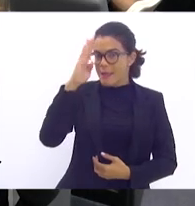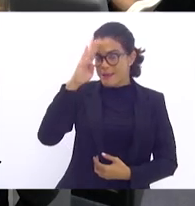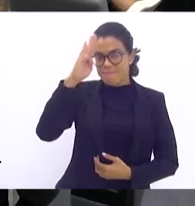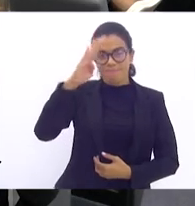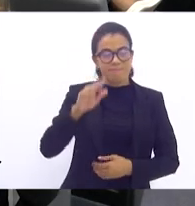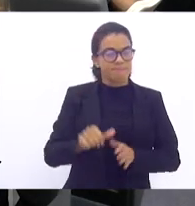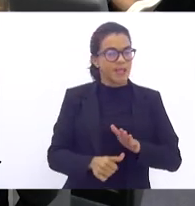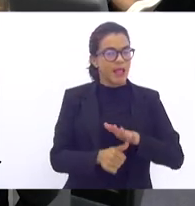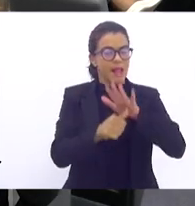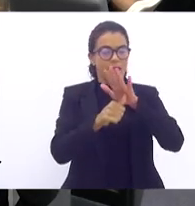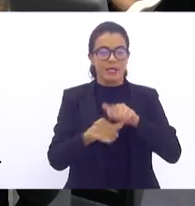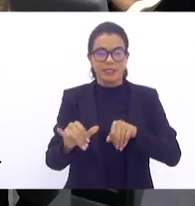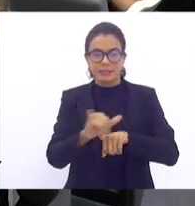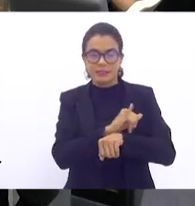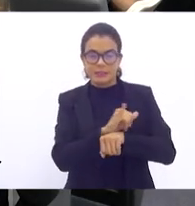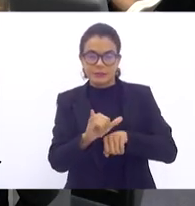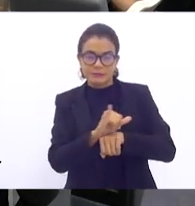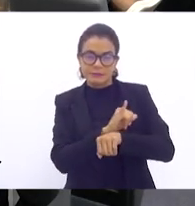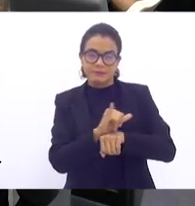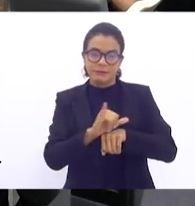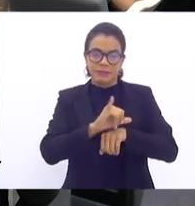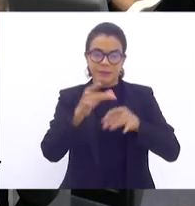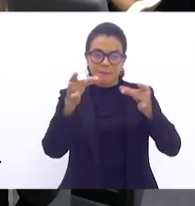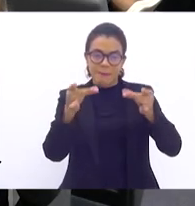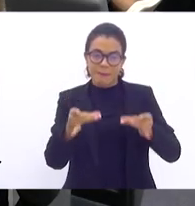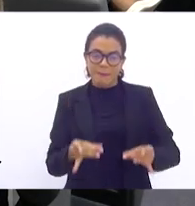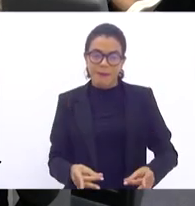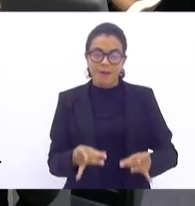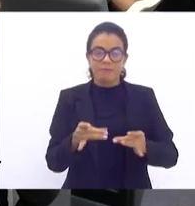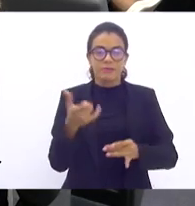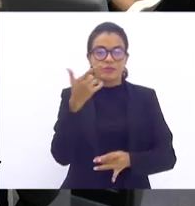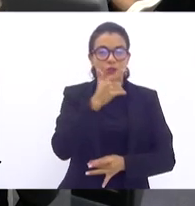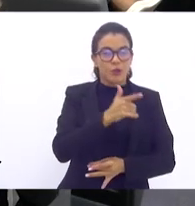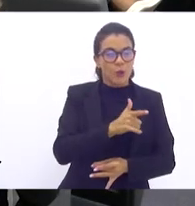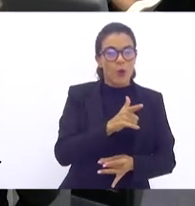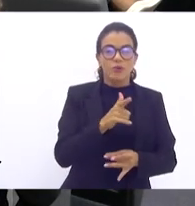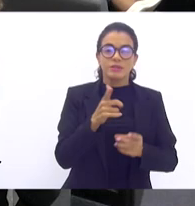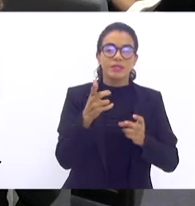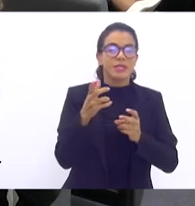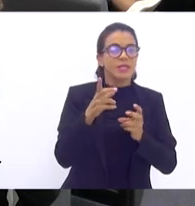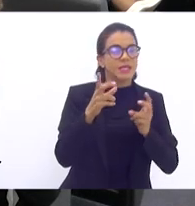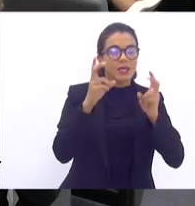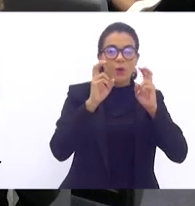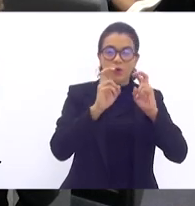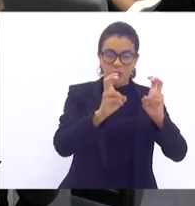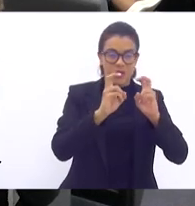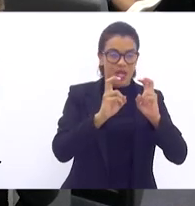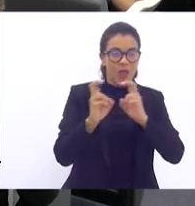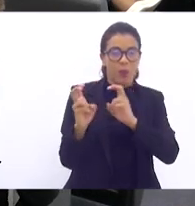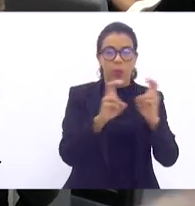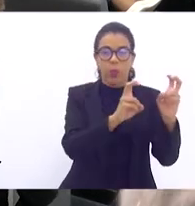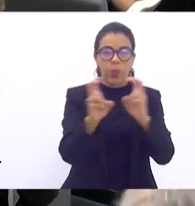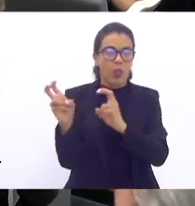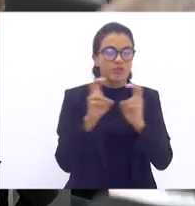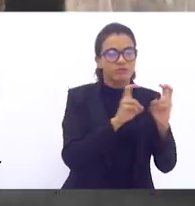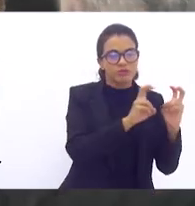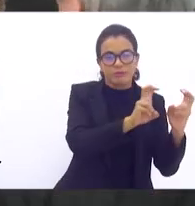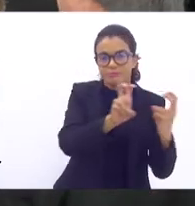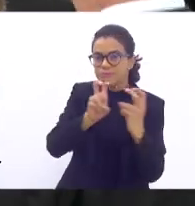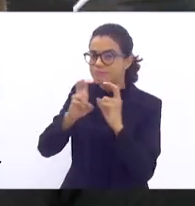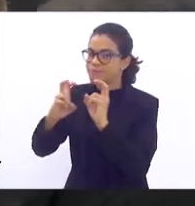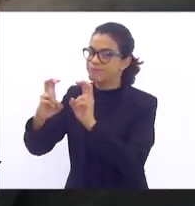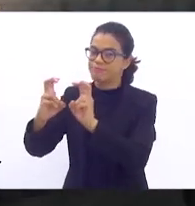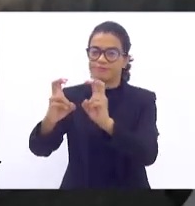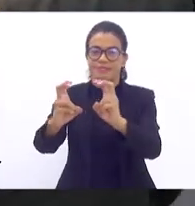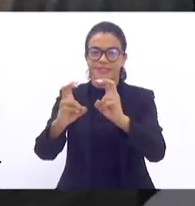Senhor nesses temas estratégicos o Rio de Janeiro para a gente desviar o trem obrigado pela atenção